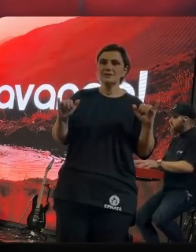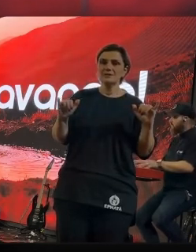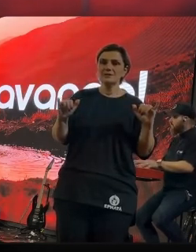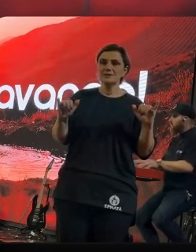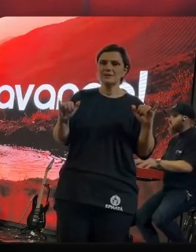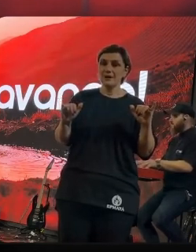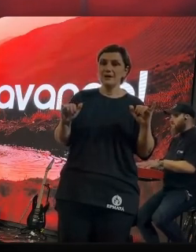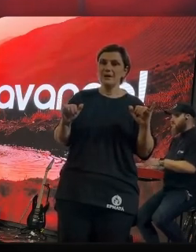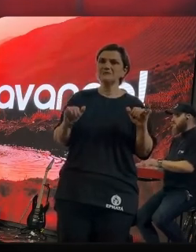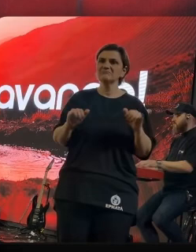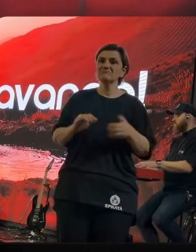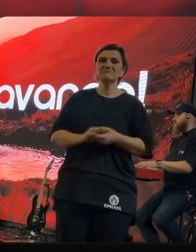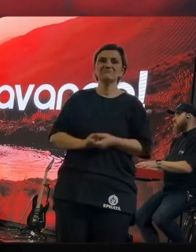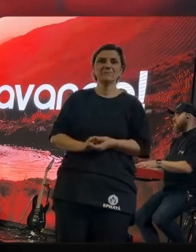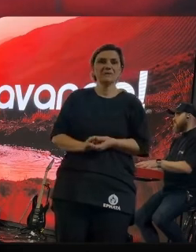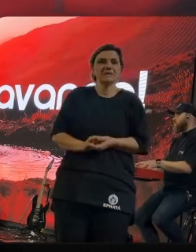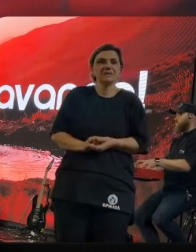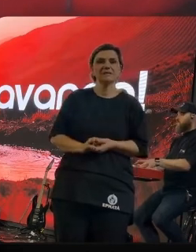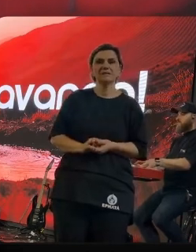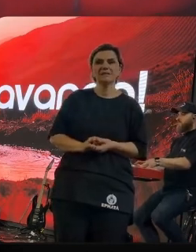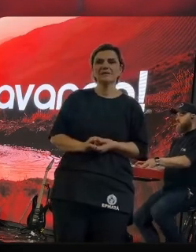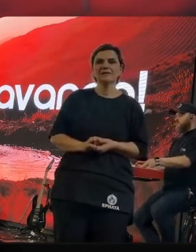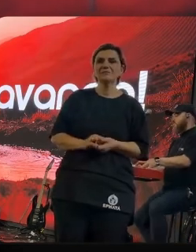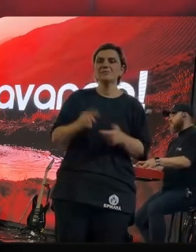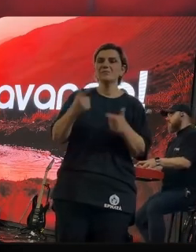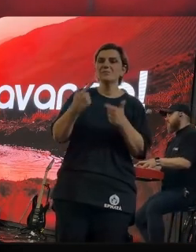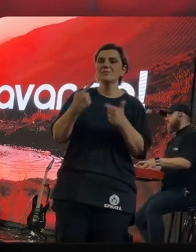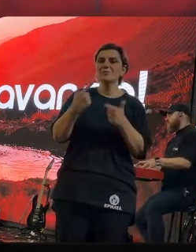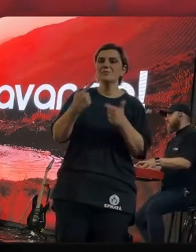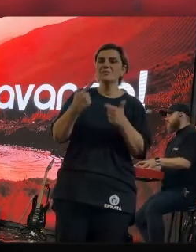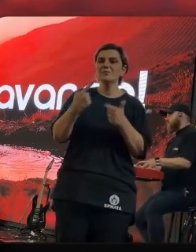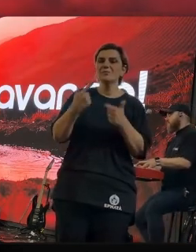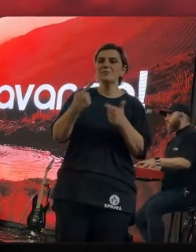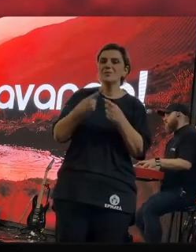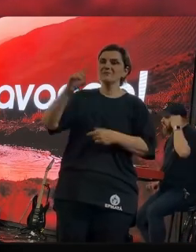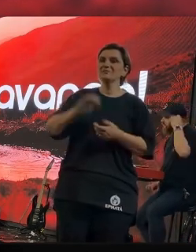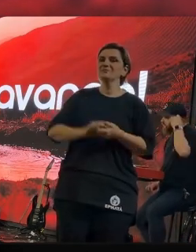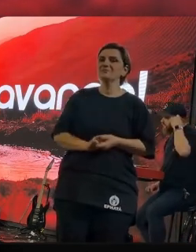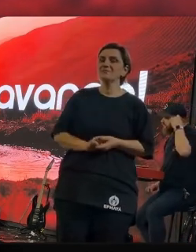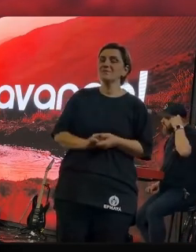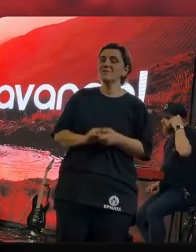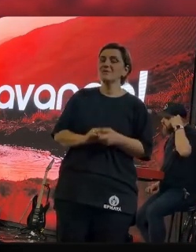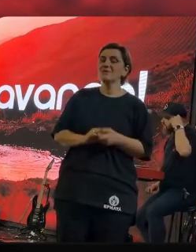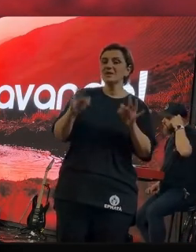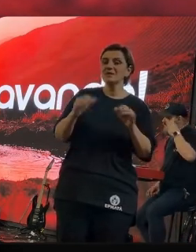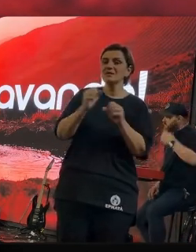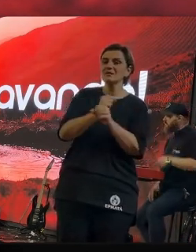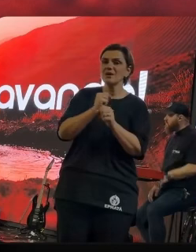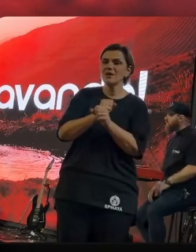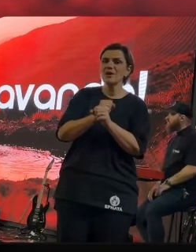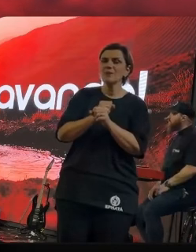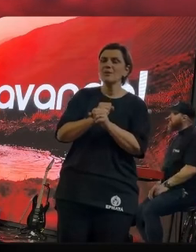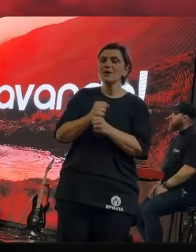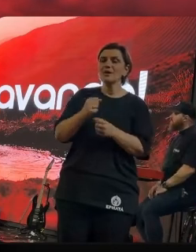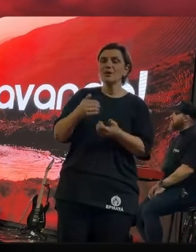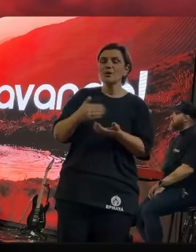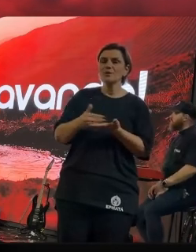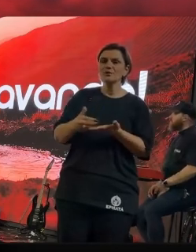braço, dê um jeitinho para terminar, porque Deus não termina a obra que não foi Ele que